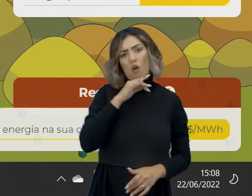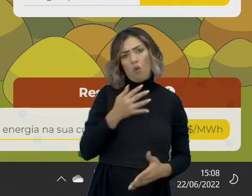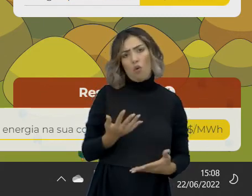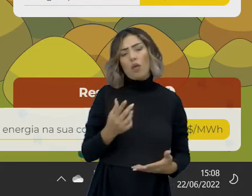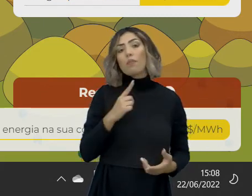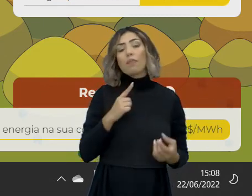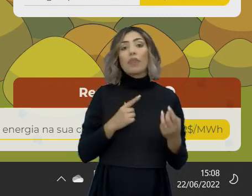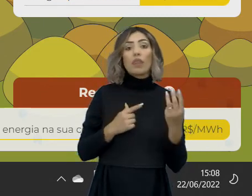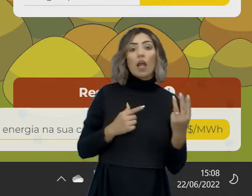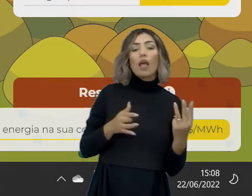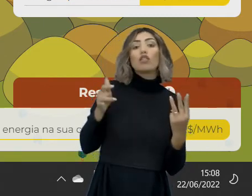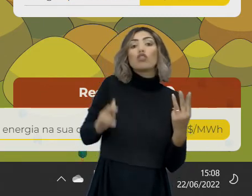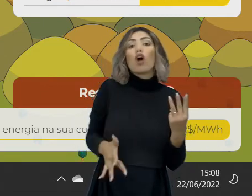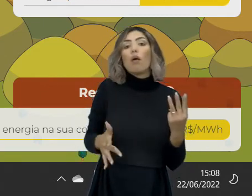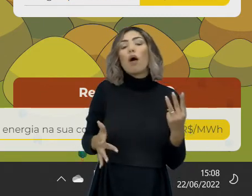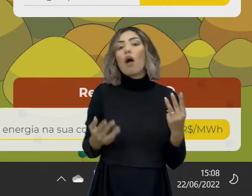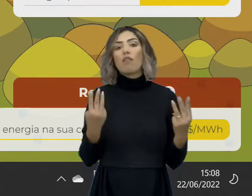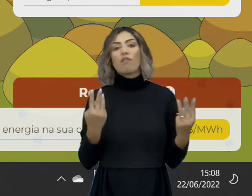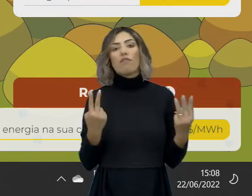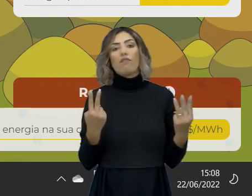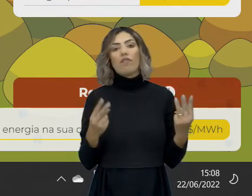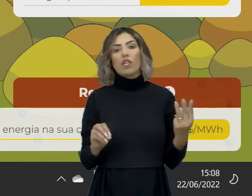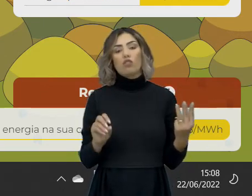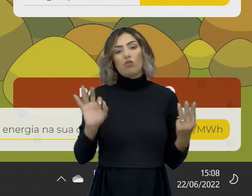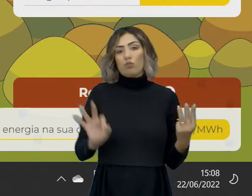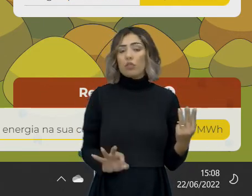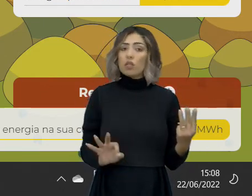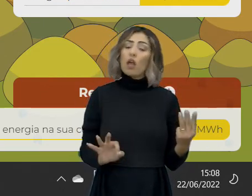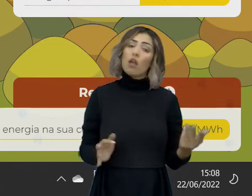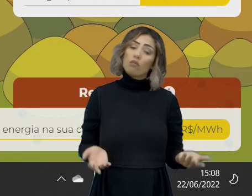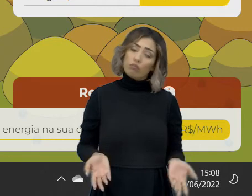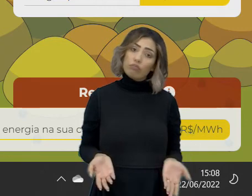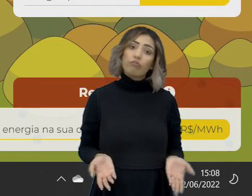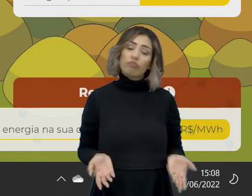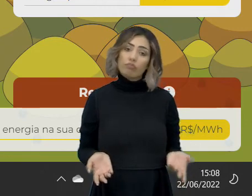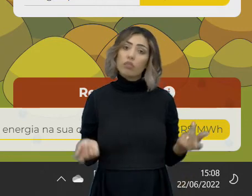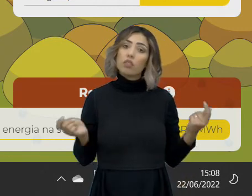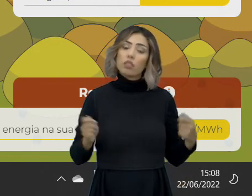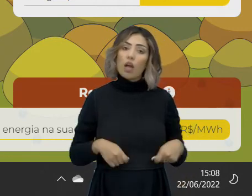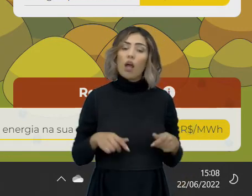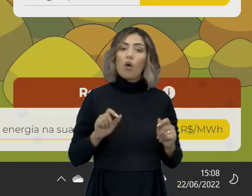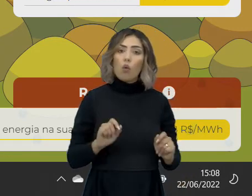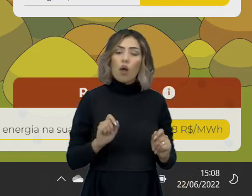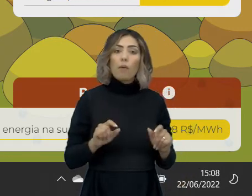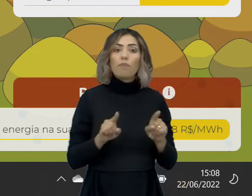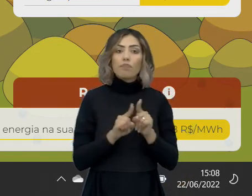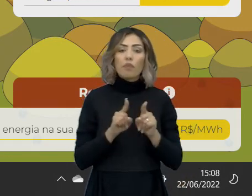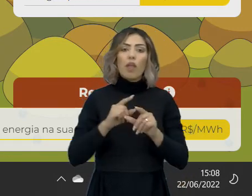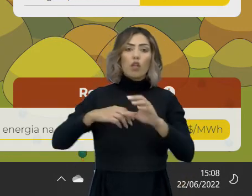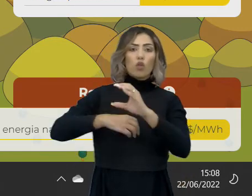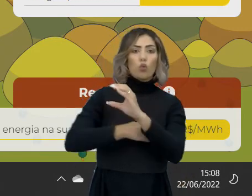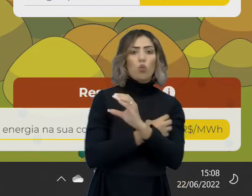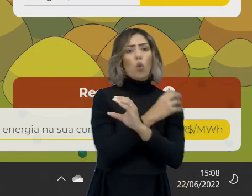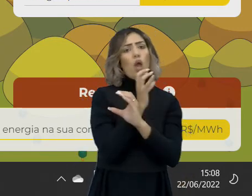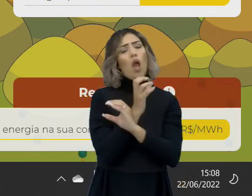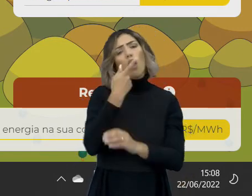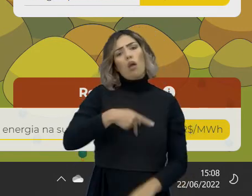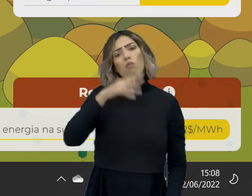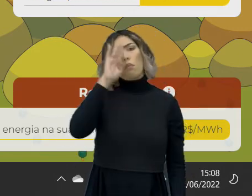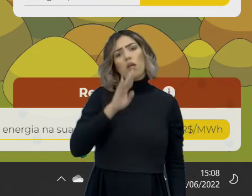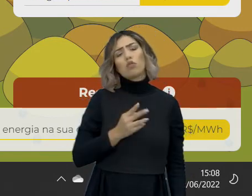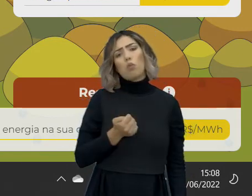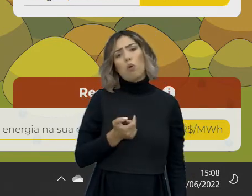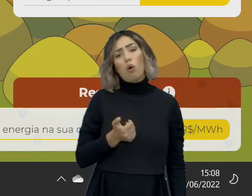tá sobrando 20%. Eu acho que a gente pode... Nuclear, eu acho que no Brasil pouco, né? Mas põe um pouquinho,